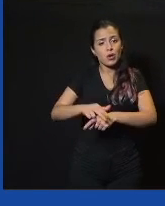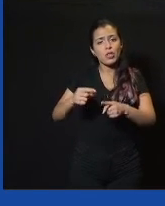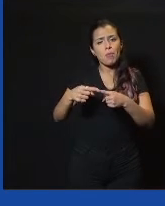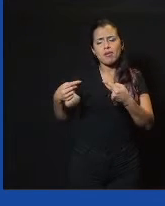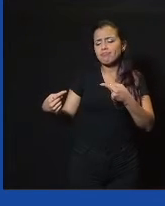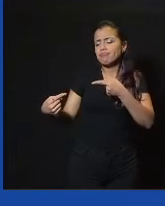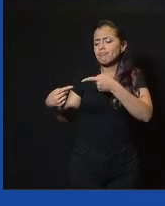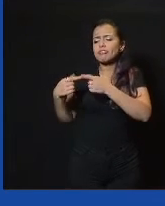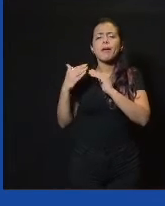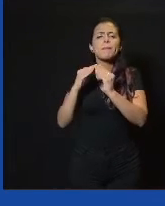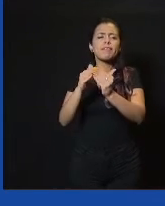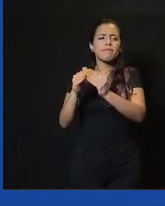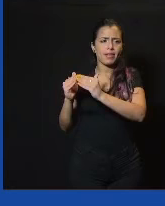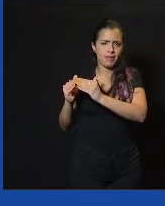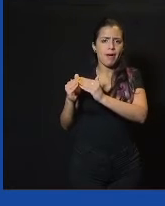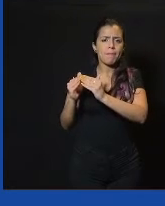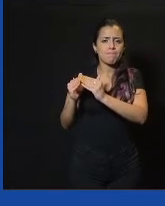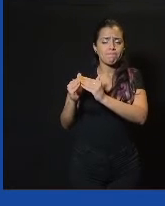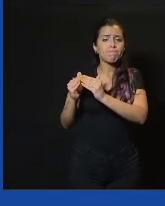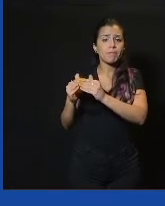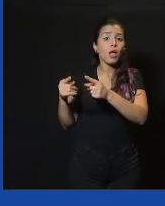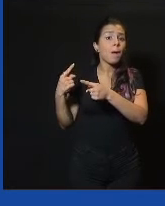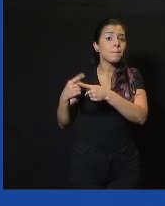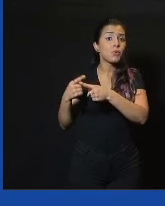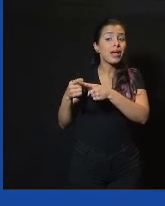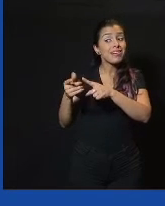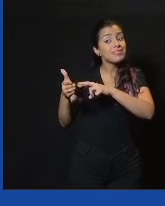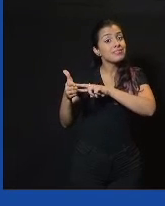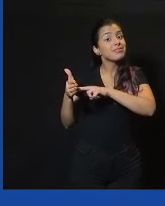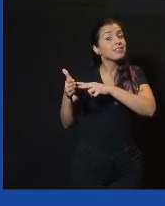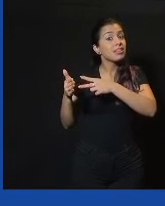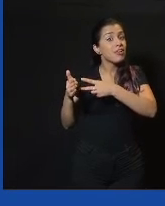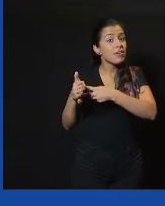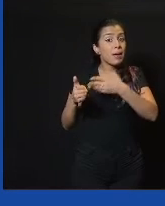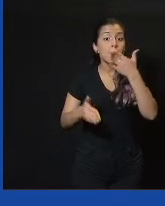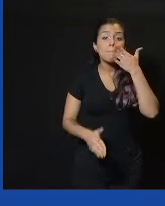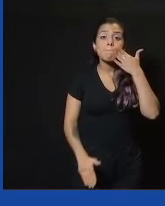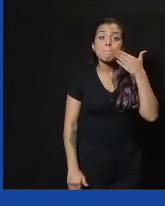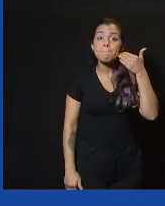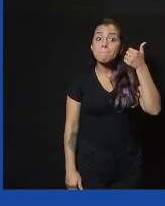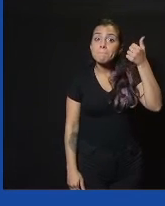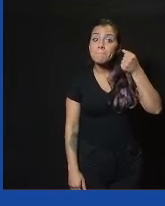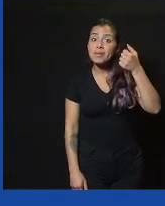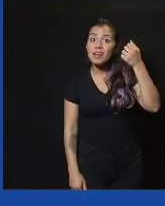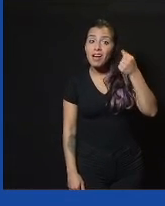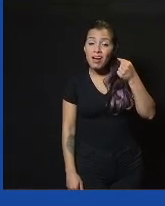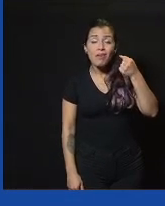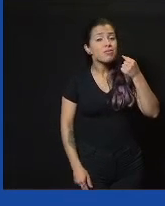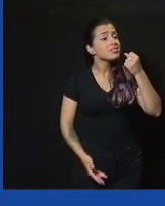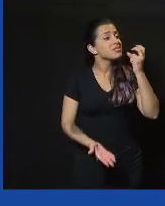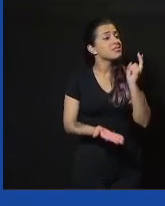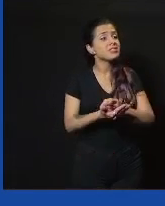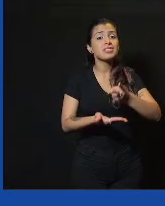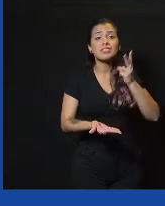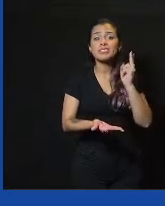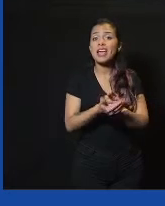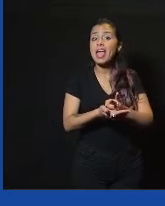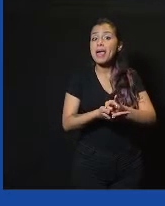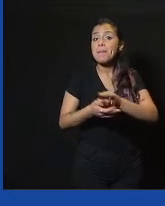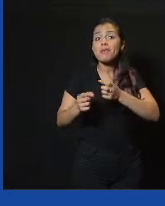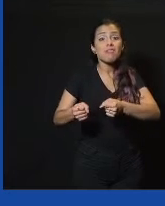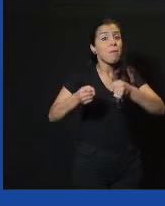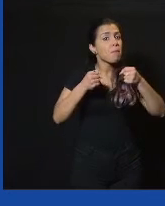Rafa. É porque isso significa que os brancos perderem poder. Nós estamos discutindo poder,